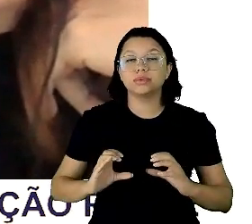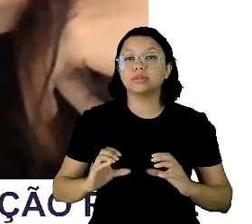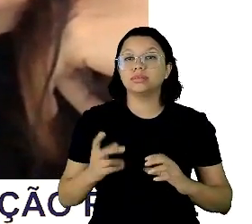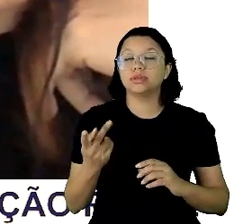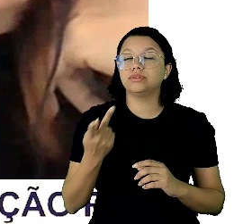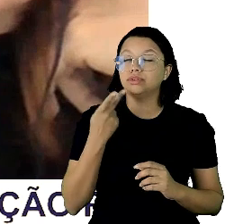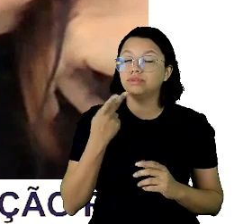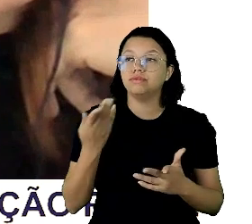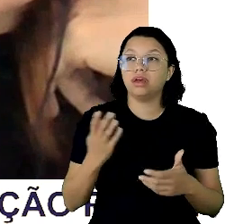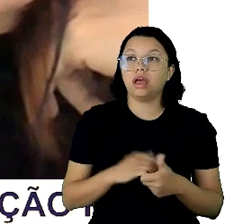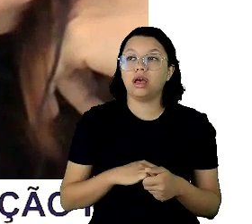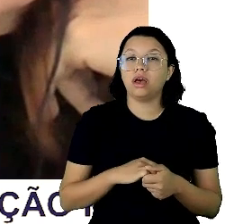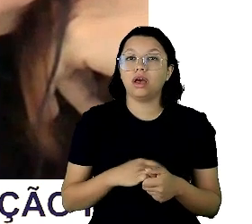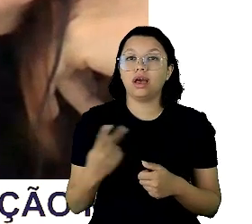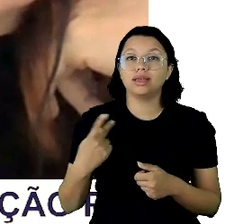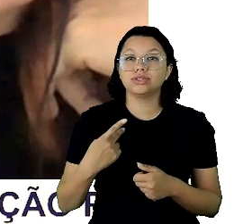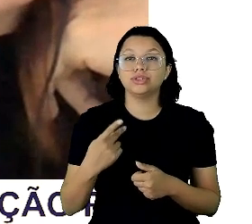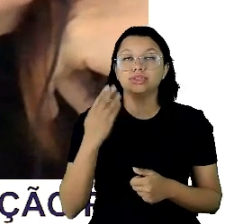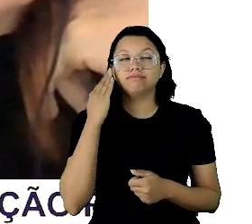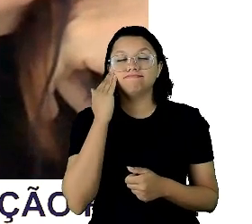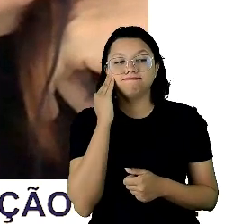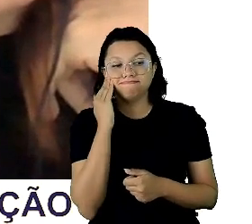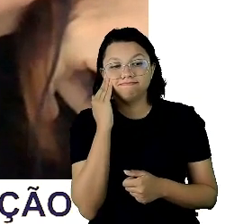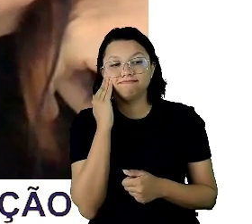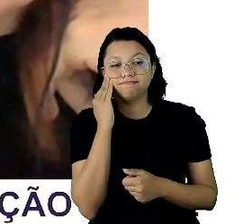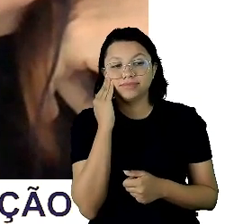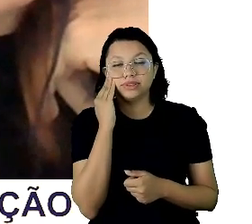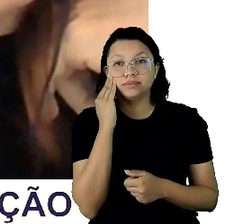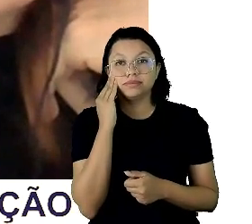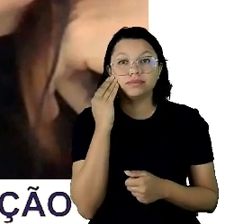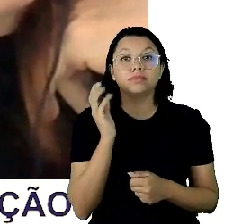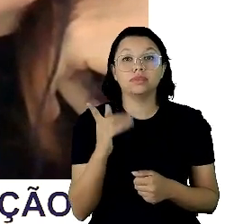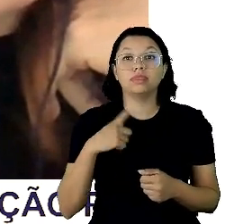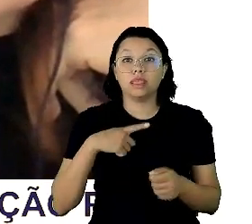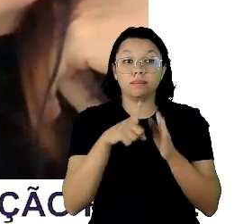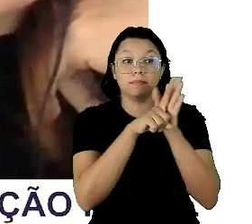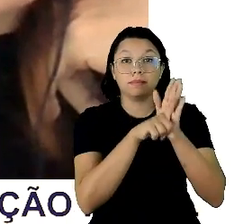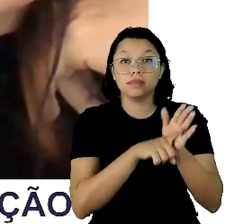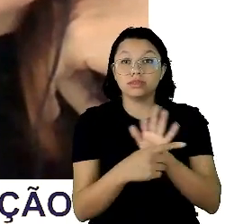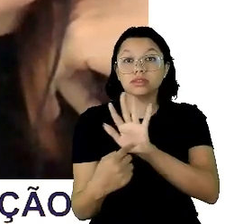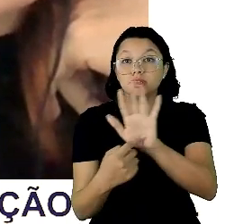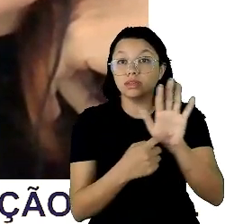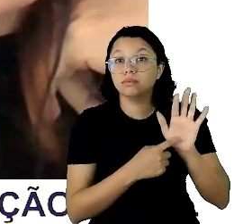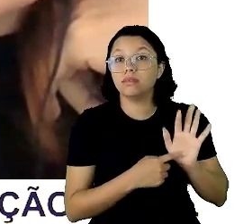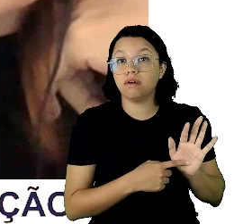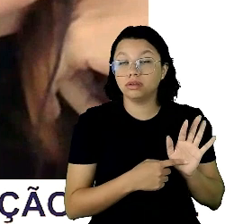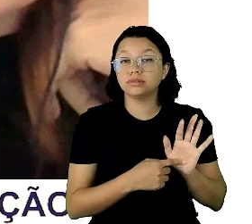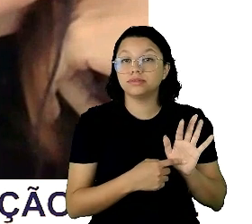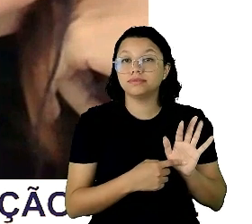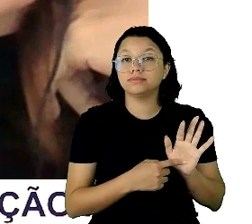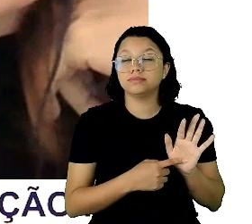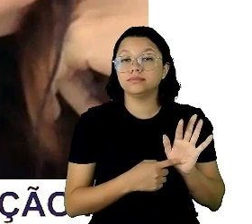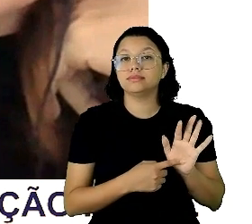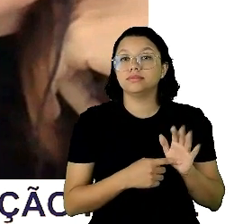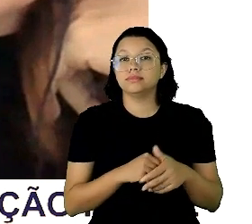acaba entendendo, e pesquisas já feitas mostraram isso, né,